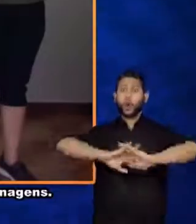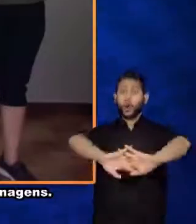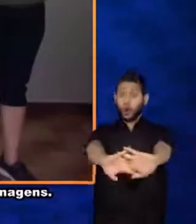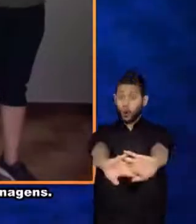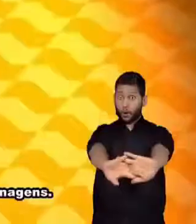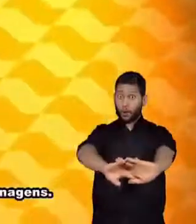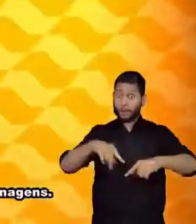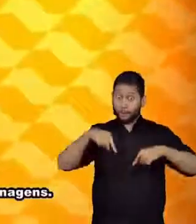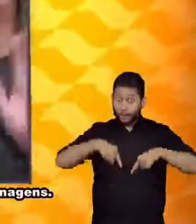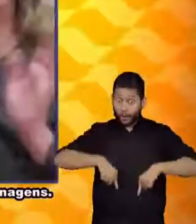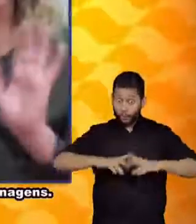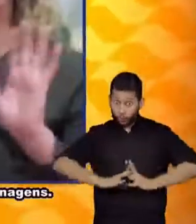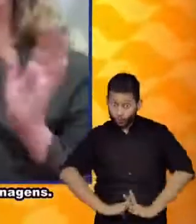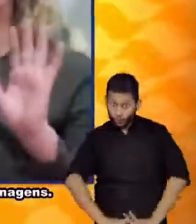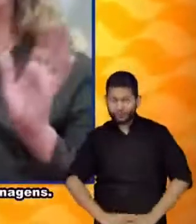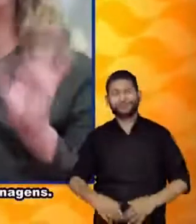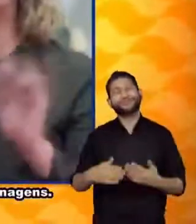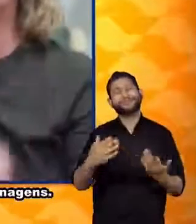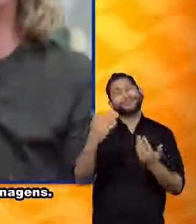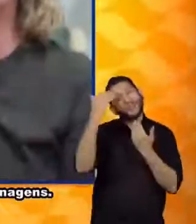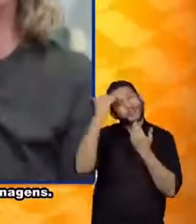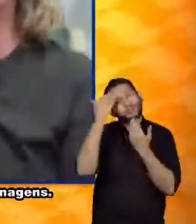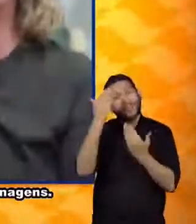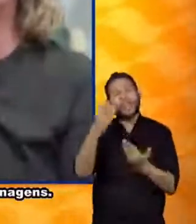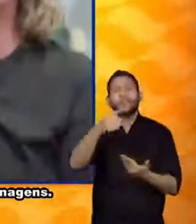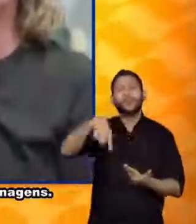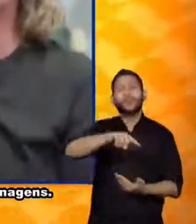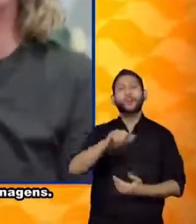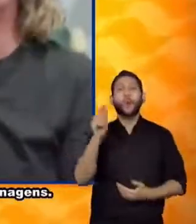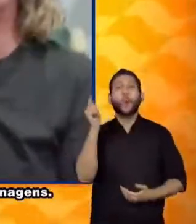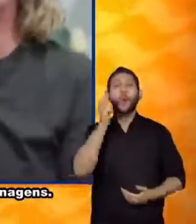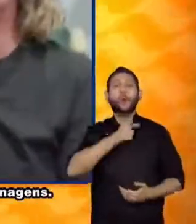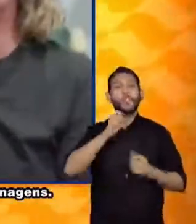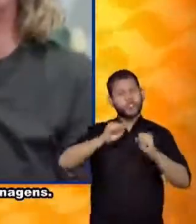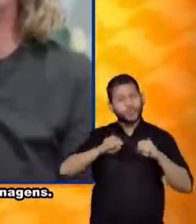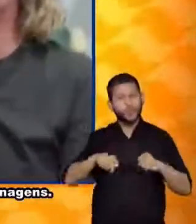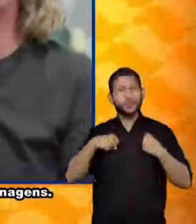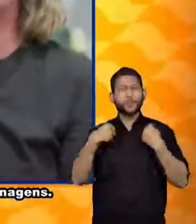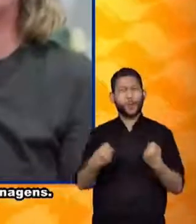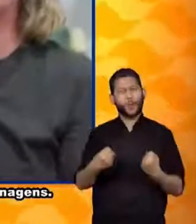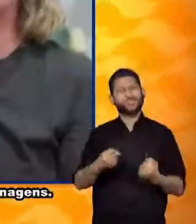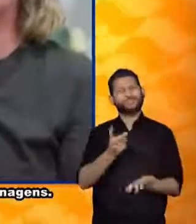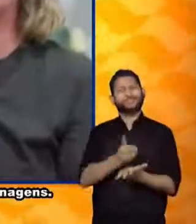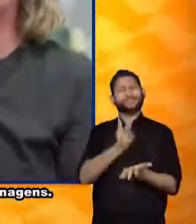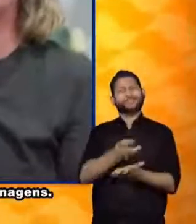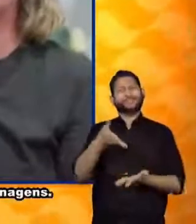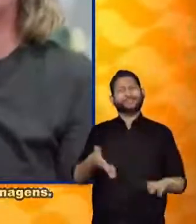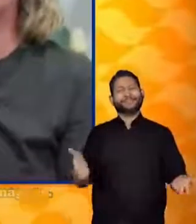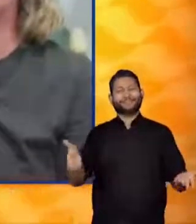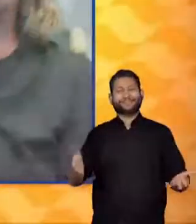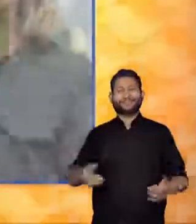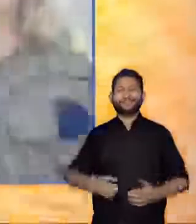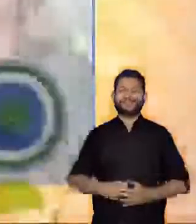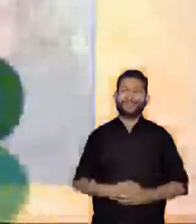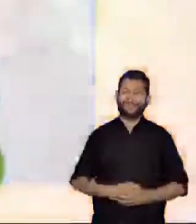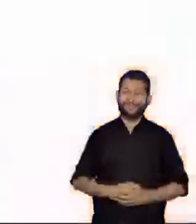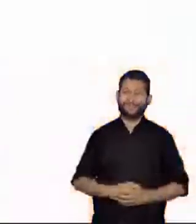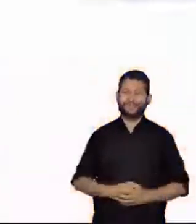Agora vai baixo. Muito obrigada por tudo que conseguiu esse esforço aqui.